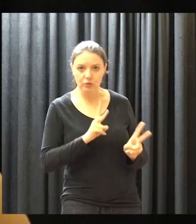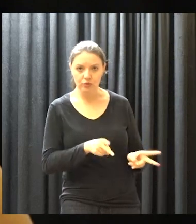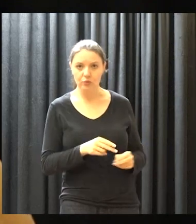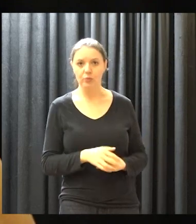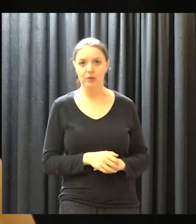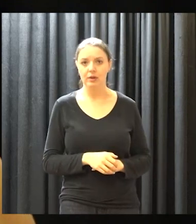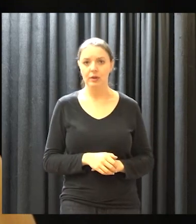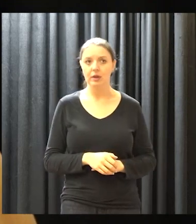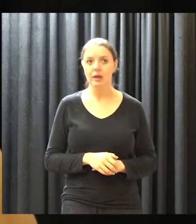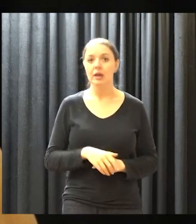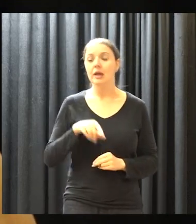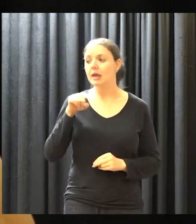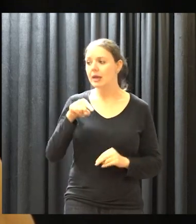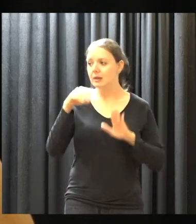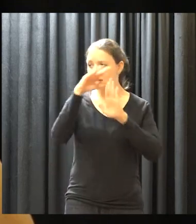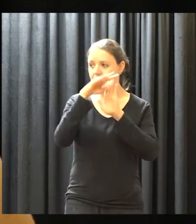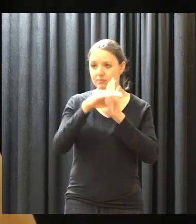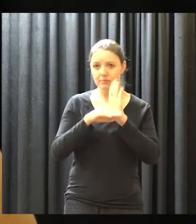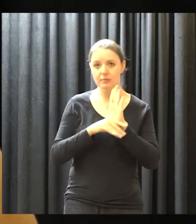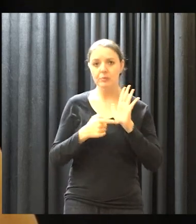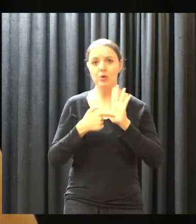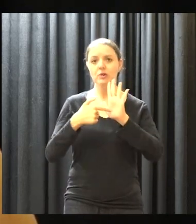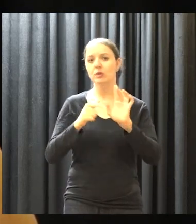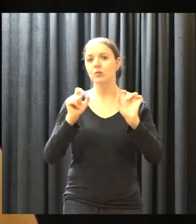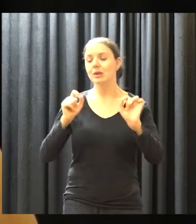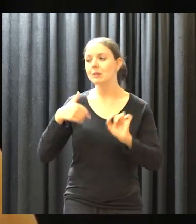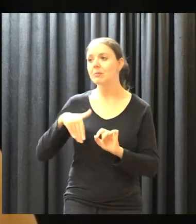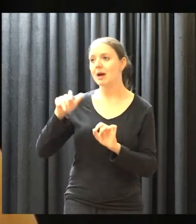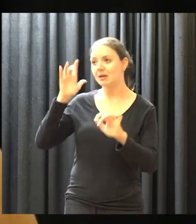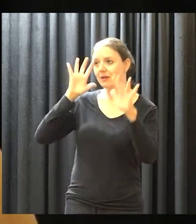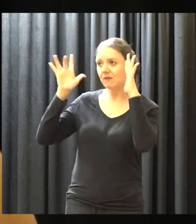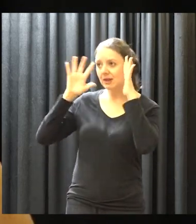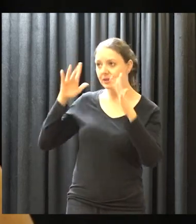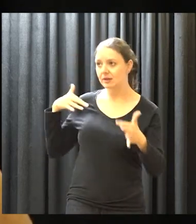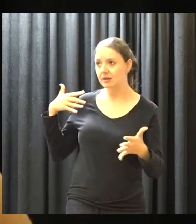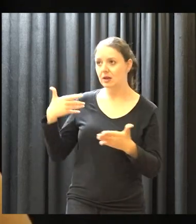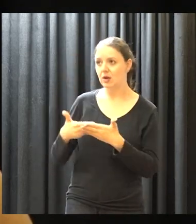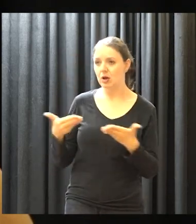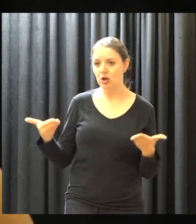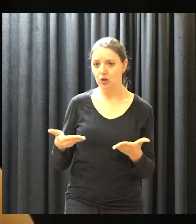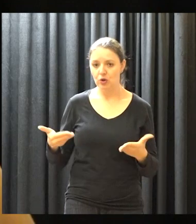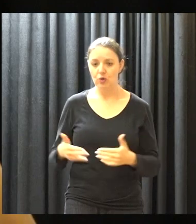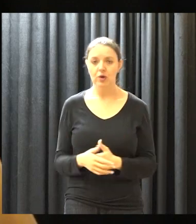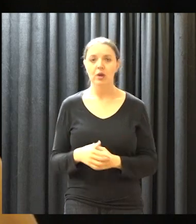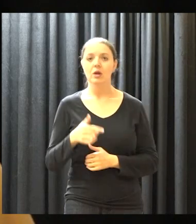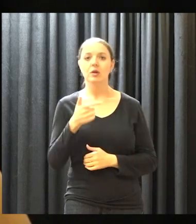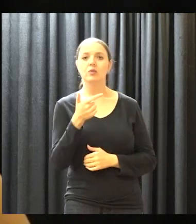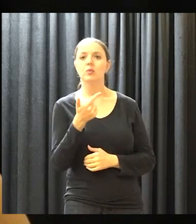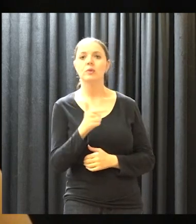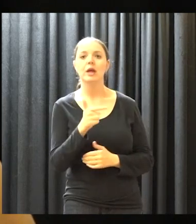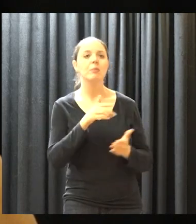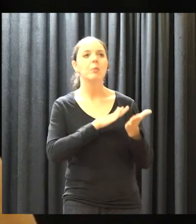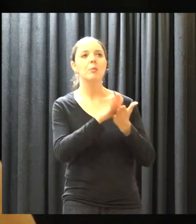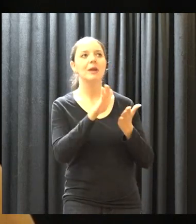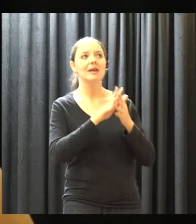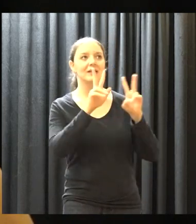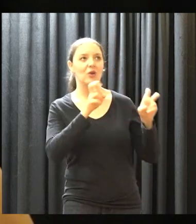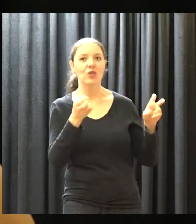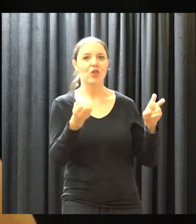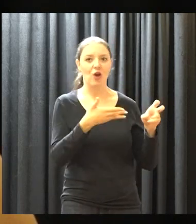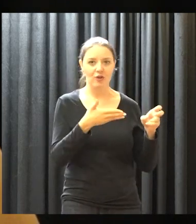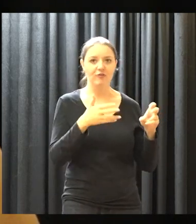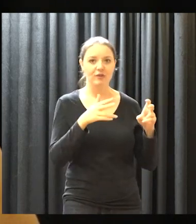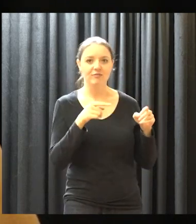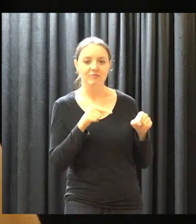tenho refletido mais para frente, eu não tenho uma publicação sobre isso, mas é umas